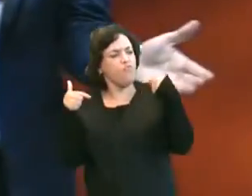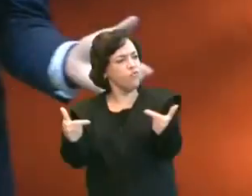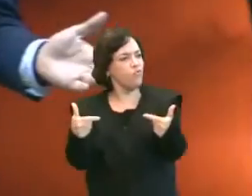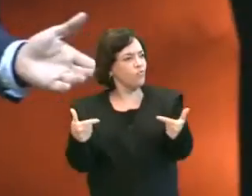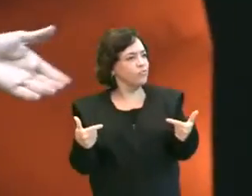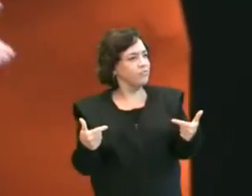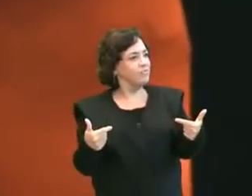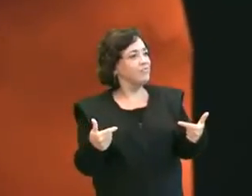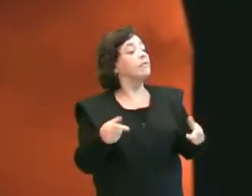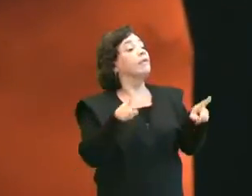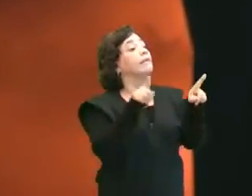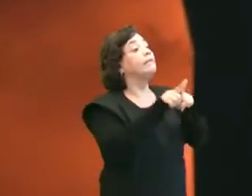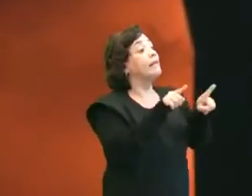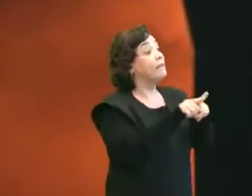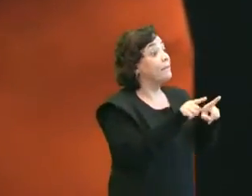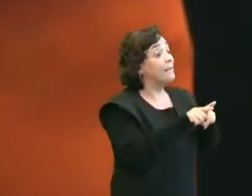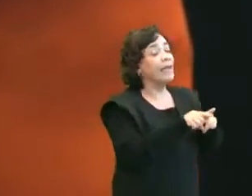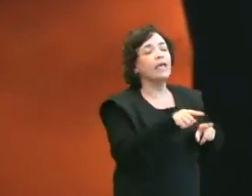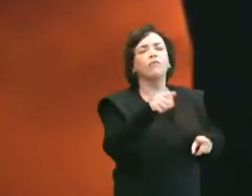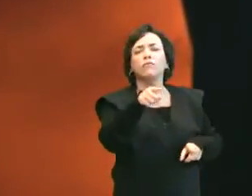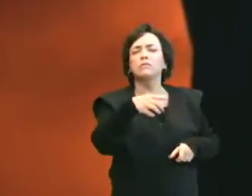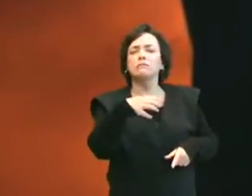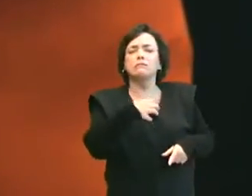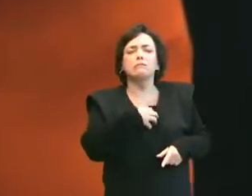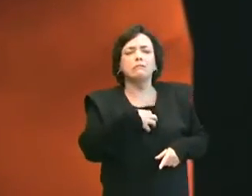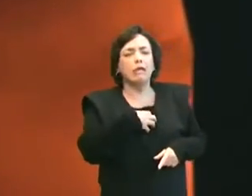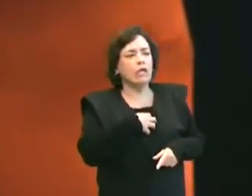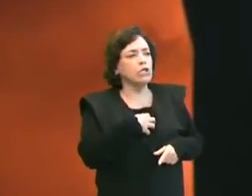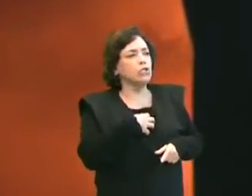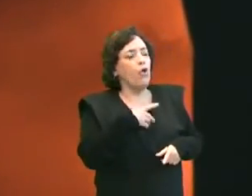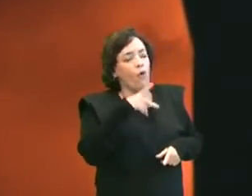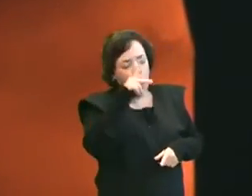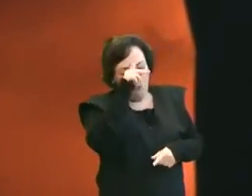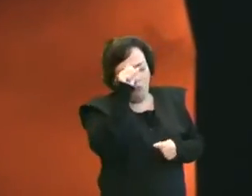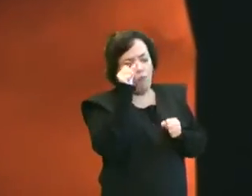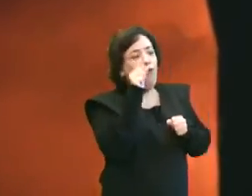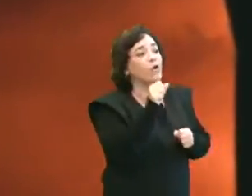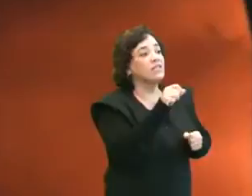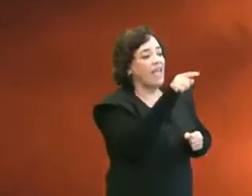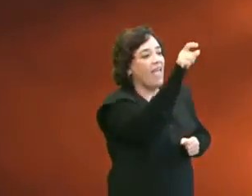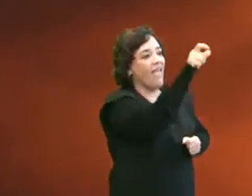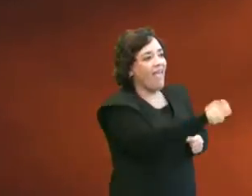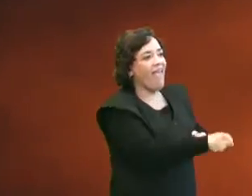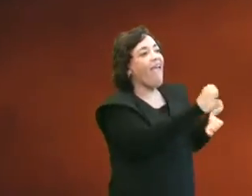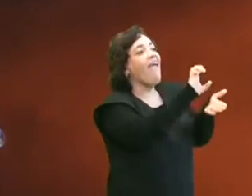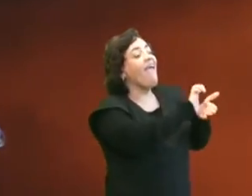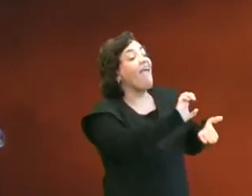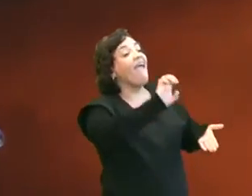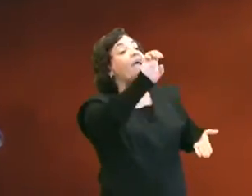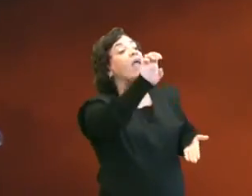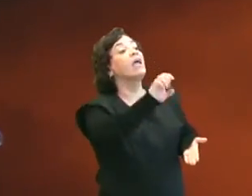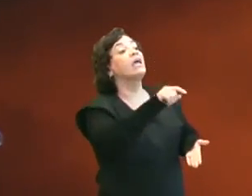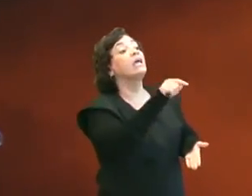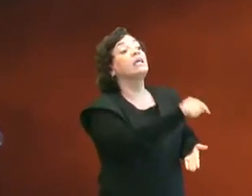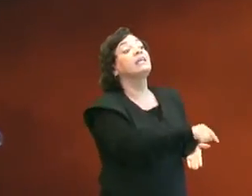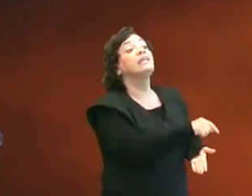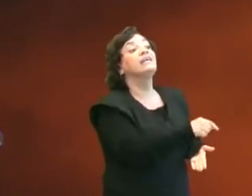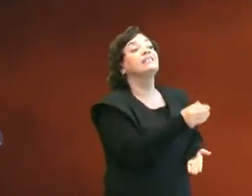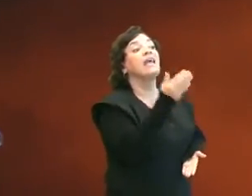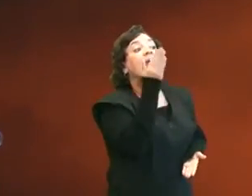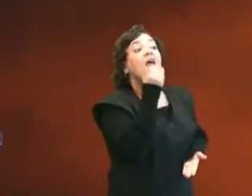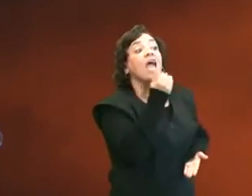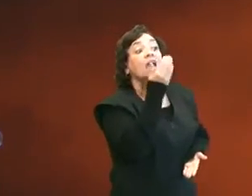força na fraqueza, na vida de Elias, é quando ele come a comida